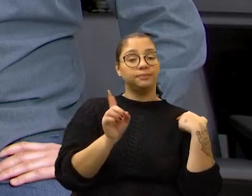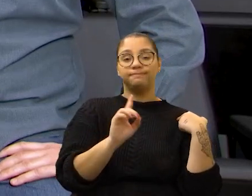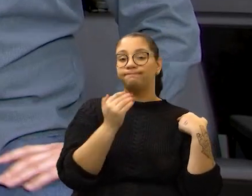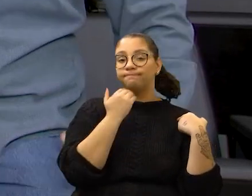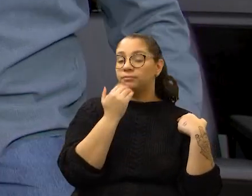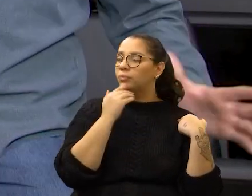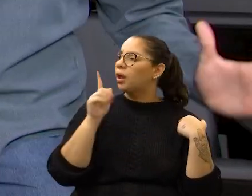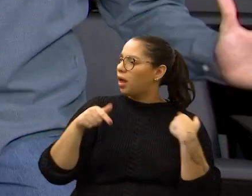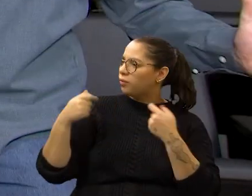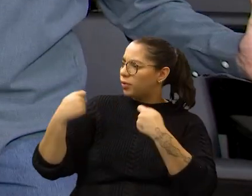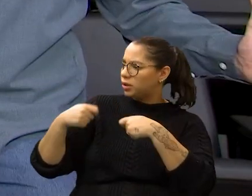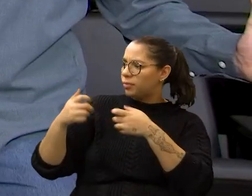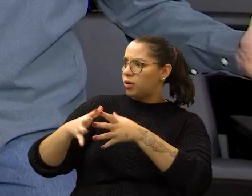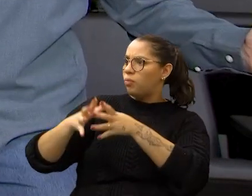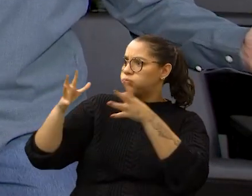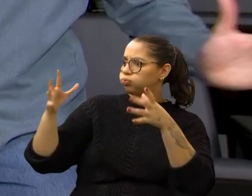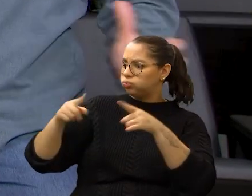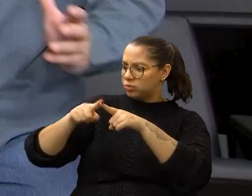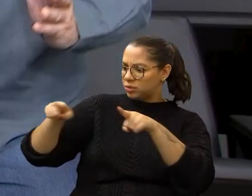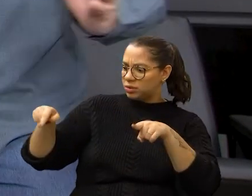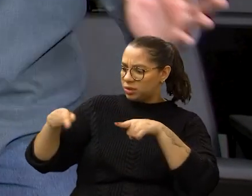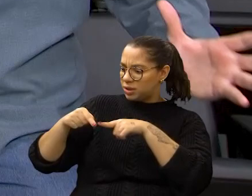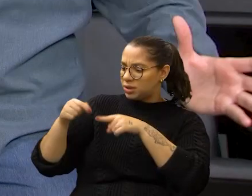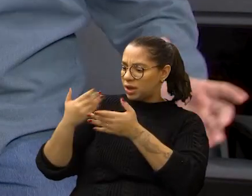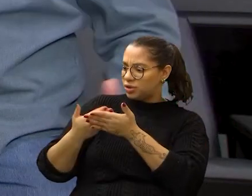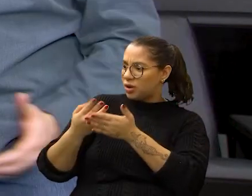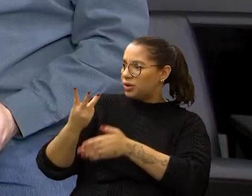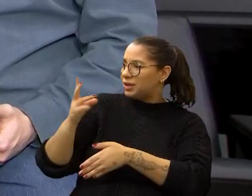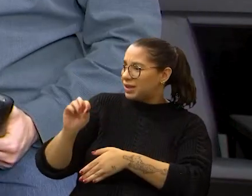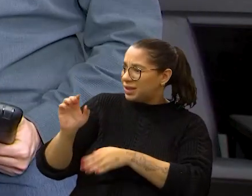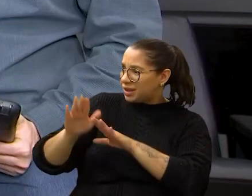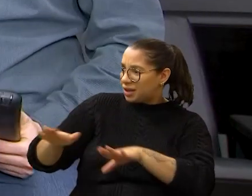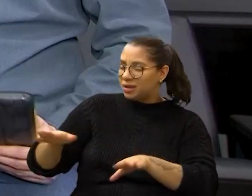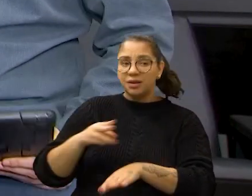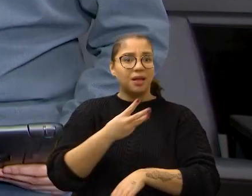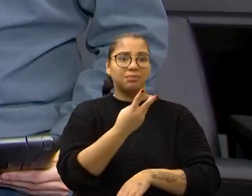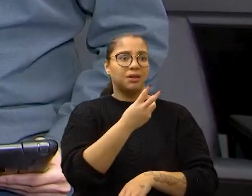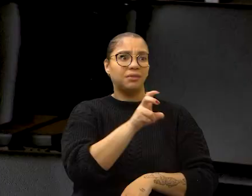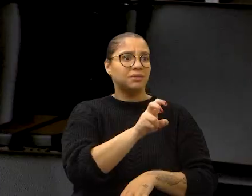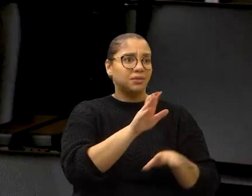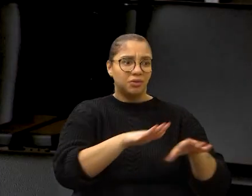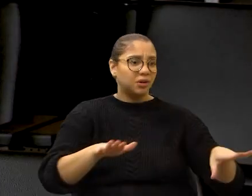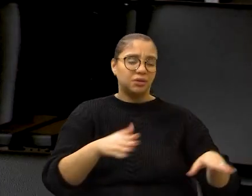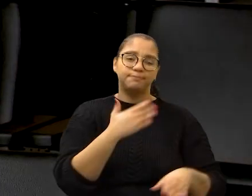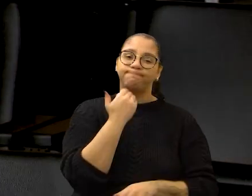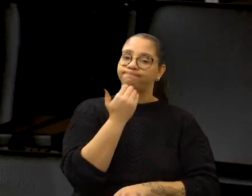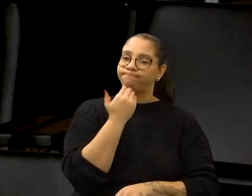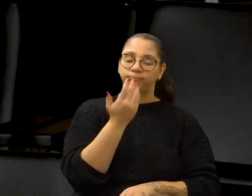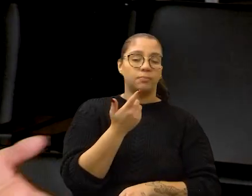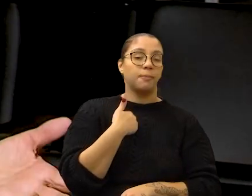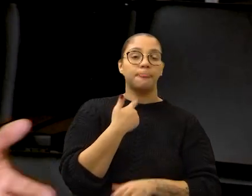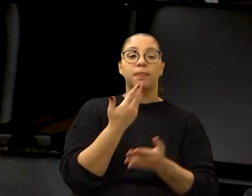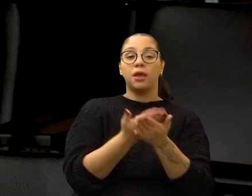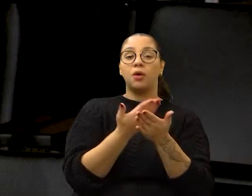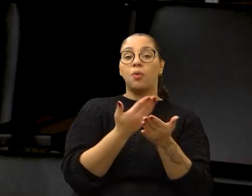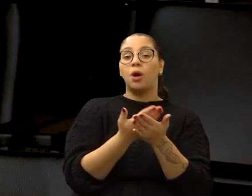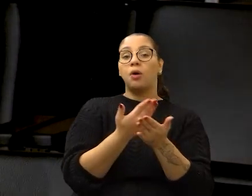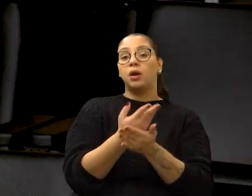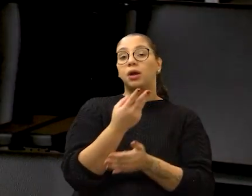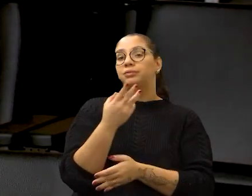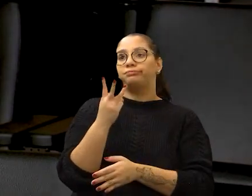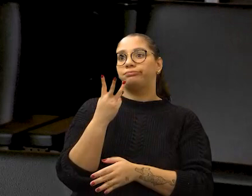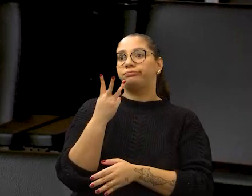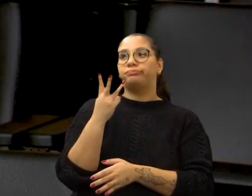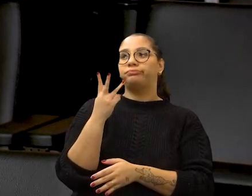né? Não uma tem demanda como. muito grande, uma sala de aula, né? 30 crianças. 35 crianças não dá. Eu dei aula durante 20 e poucos anos,